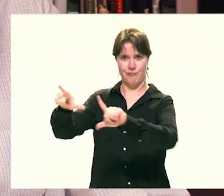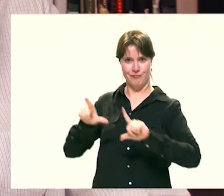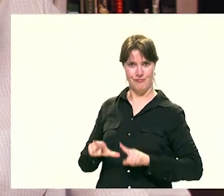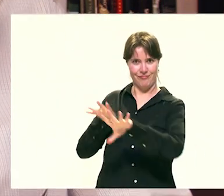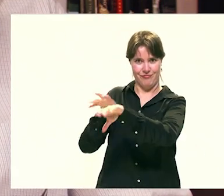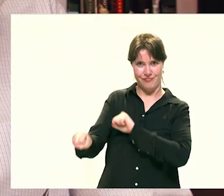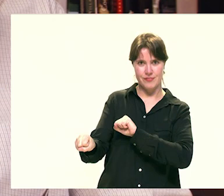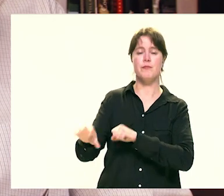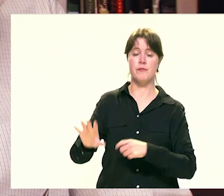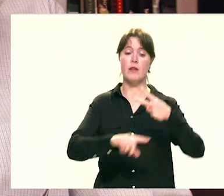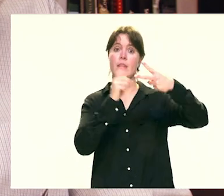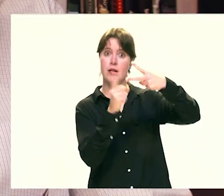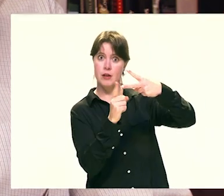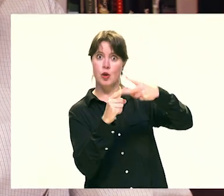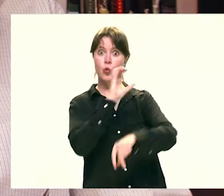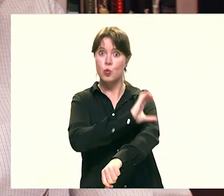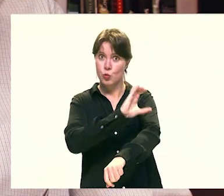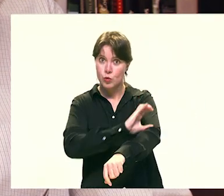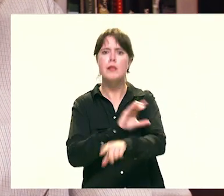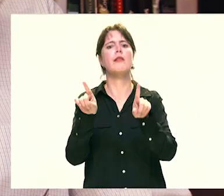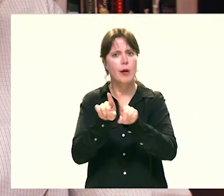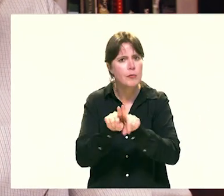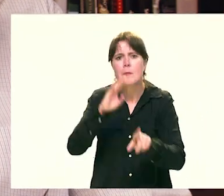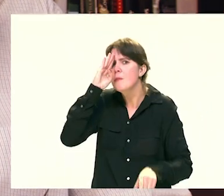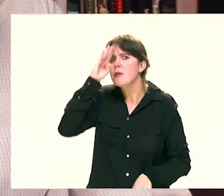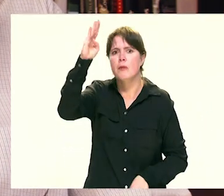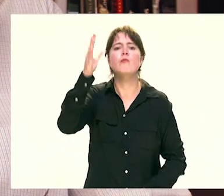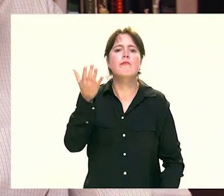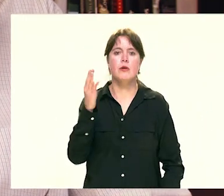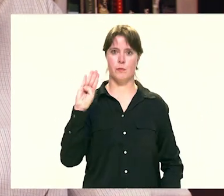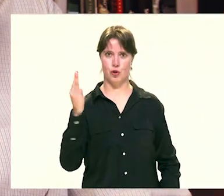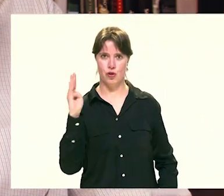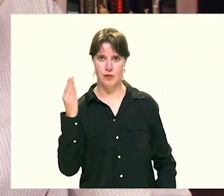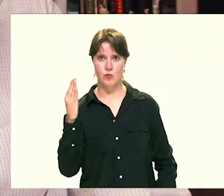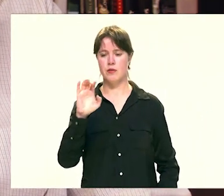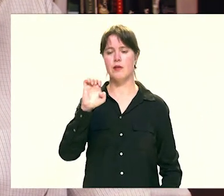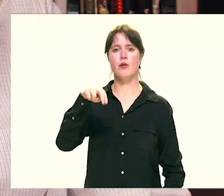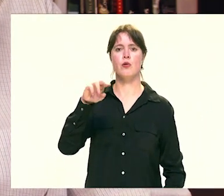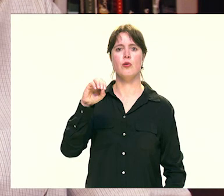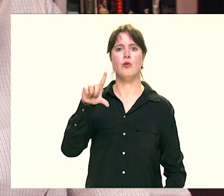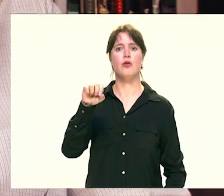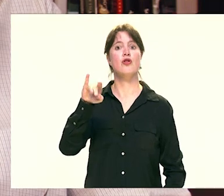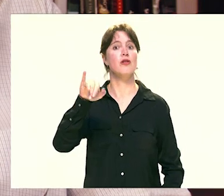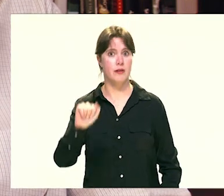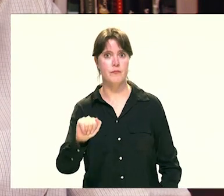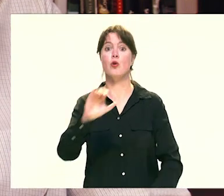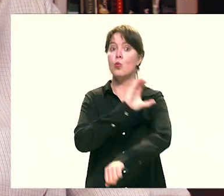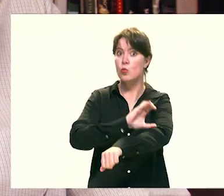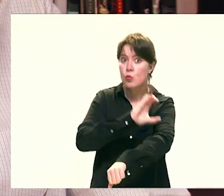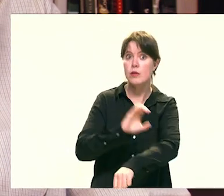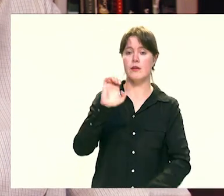de diploma. O outro curso também nesse pioneirismo foi o bacharelado